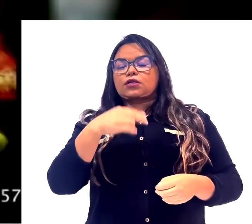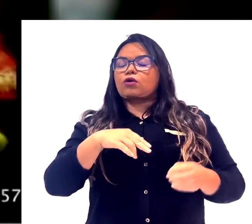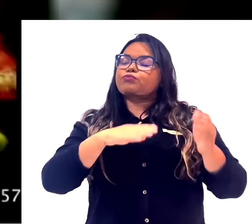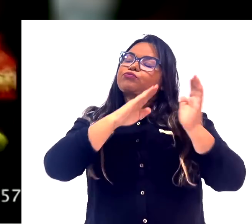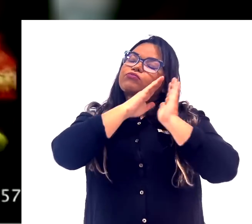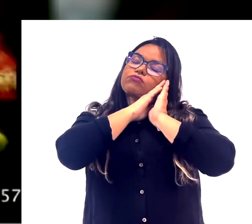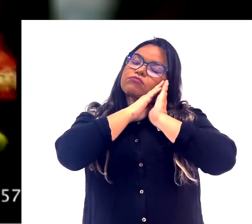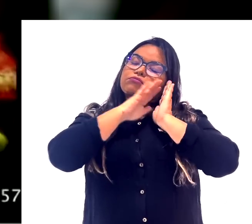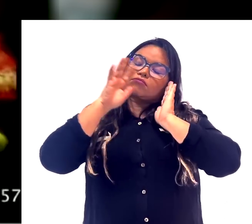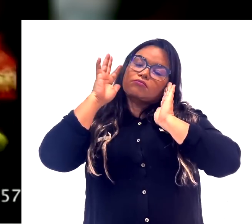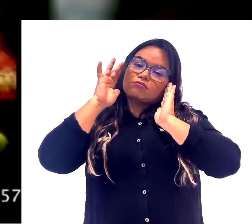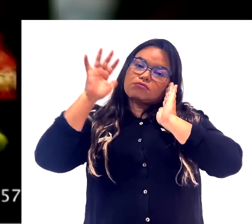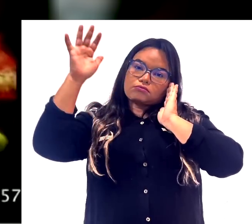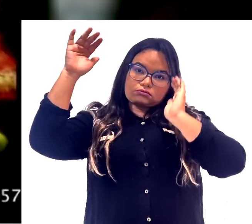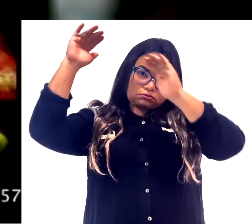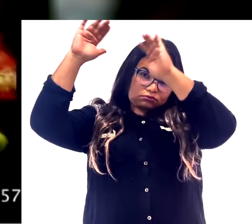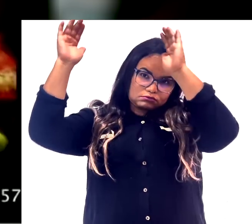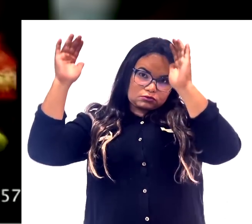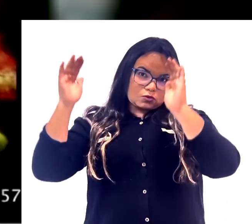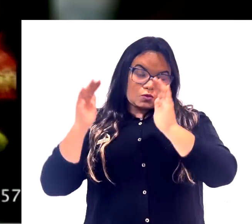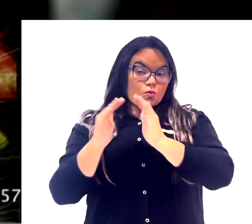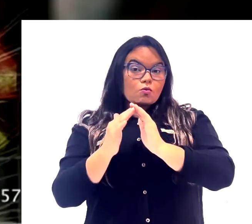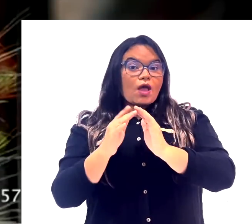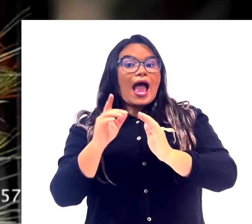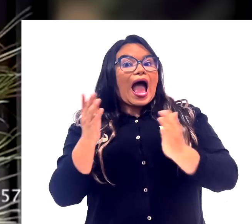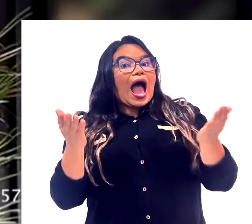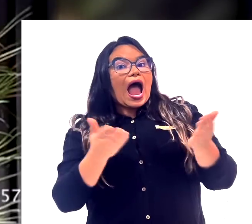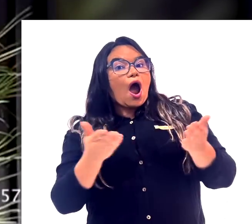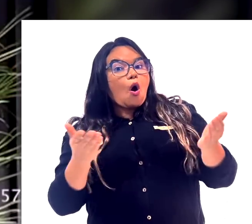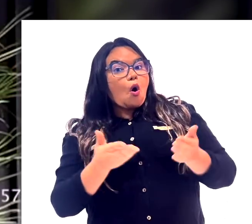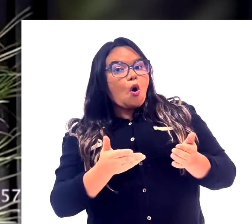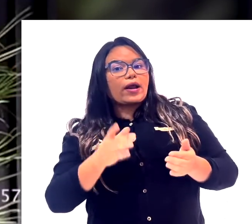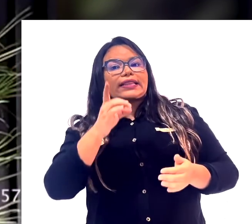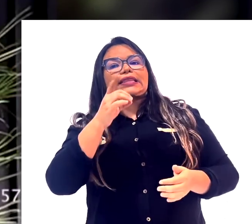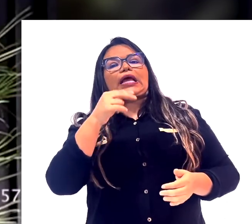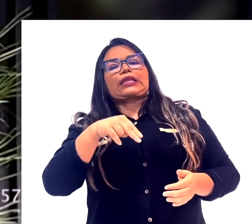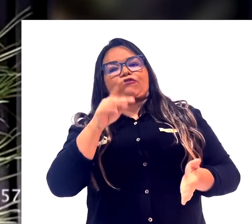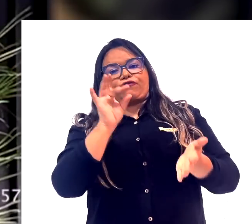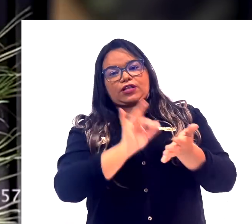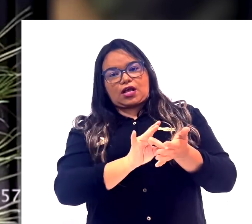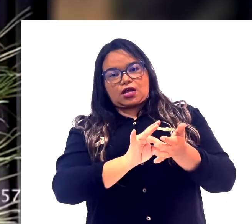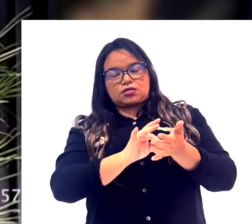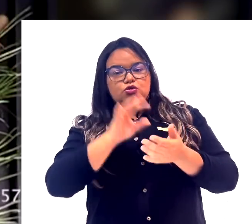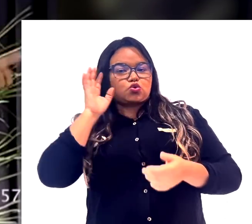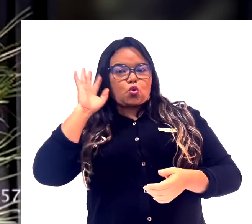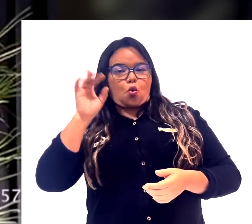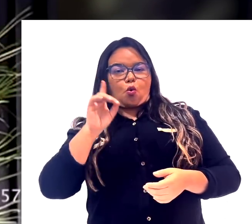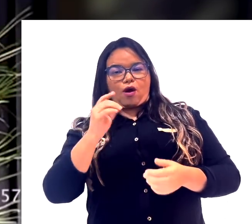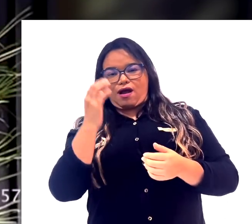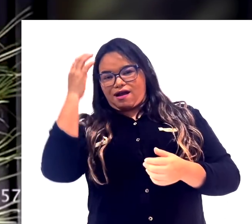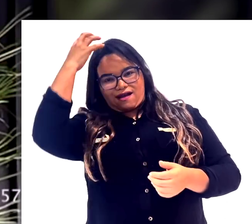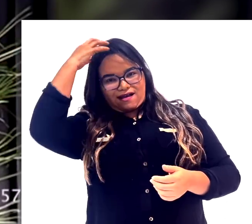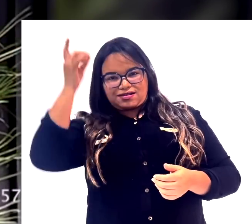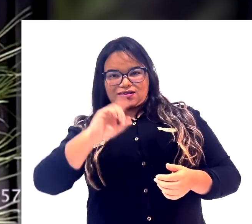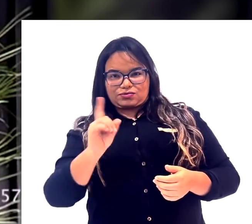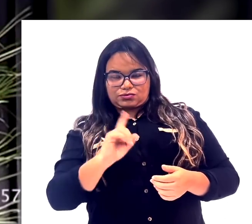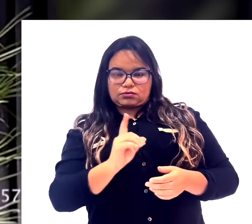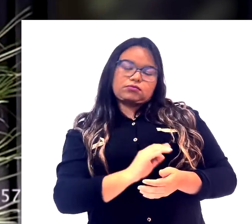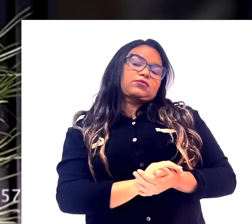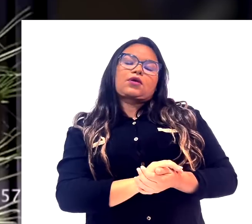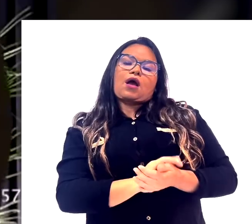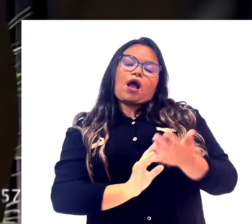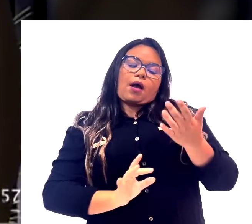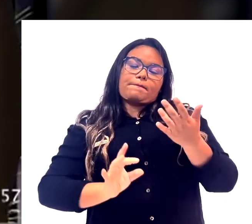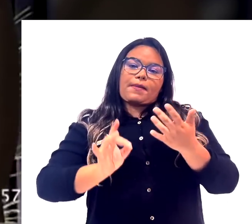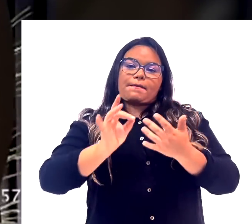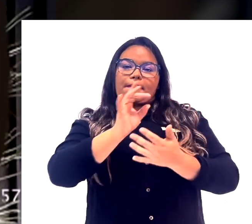teve Daniel um sonho. Portanto, não foi o rei que teve um sonho desta vez, mas Daniel. E, obviamente, ele vai